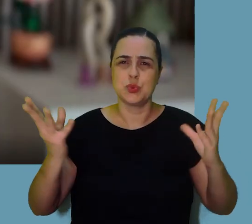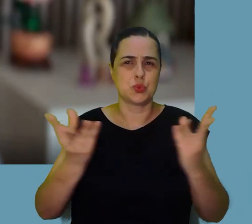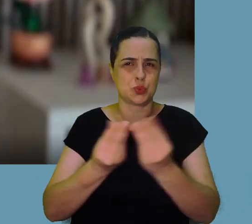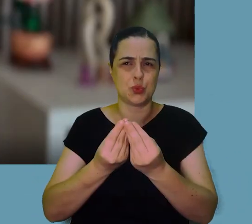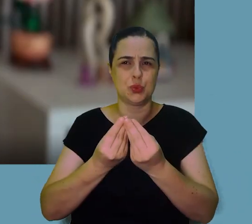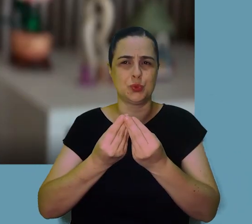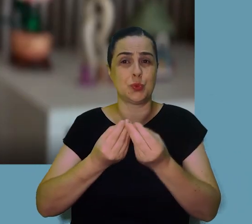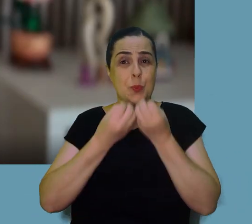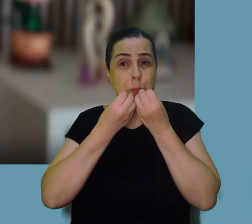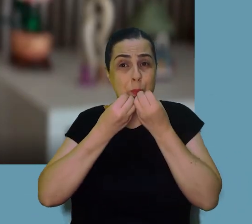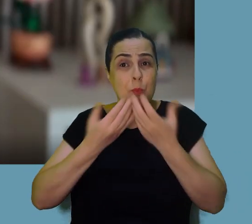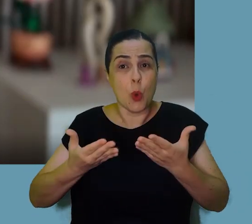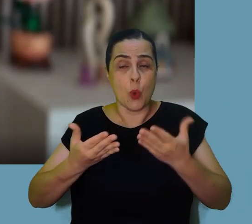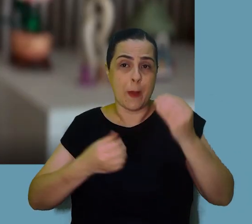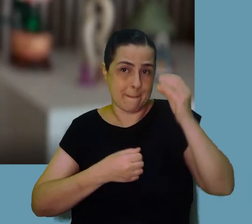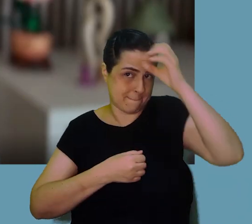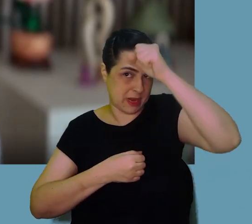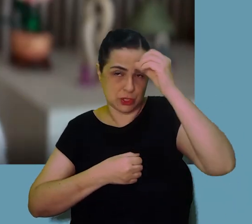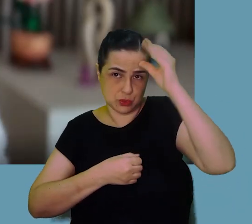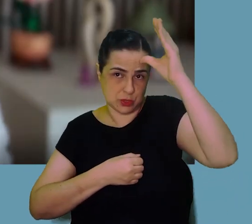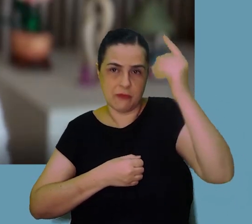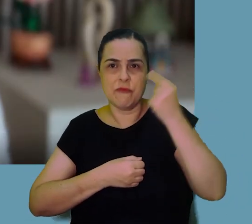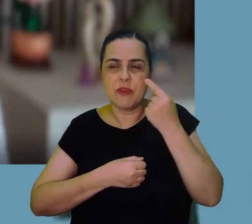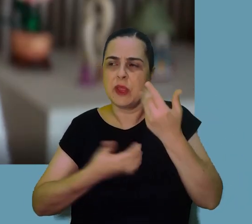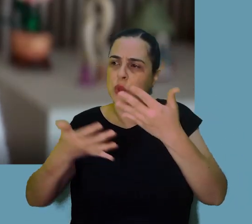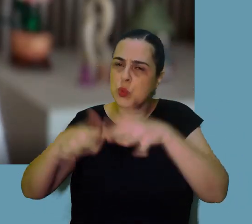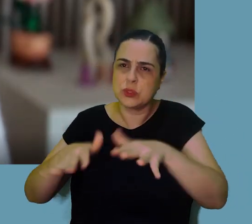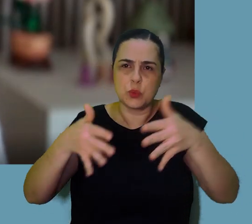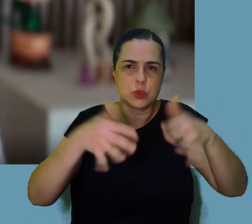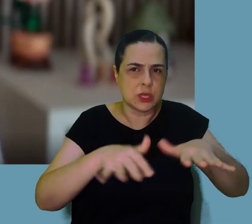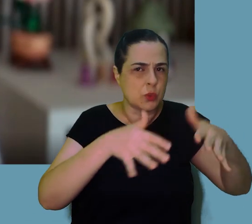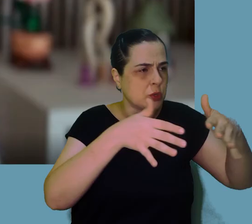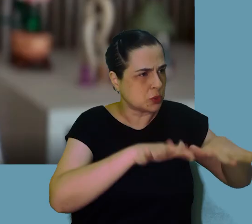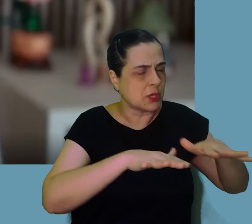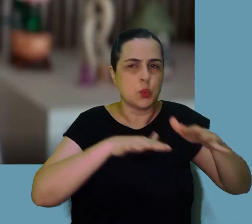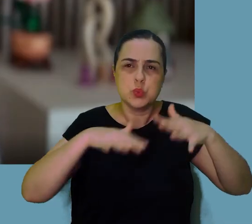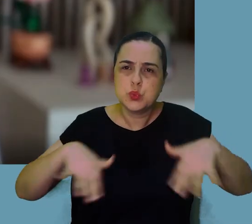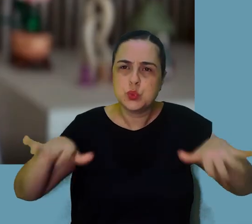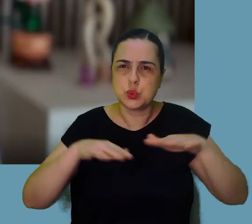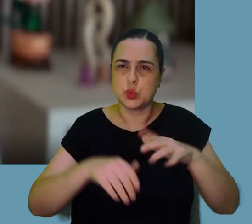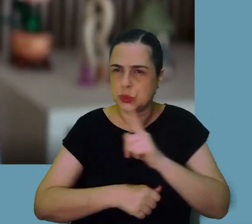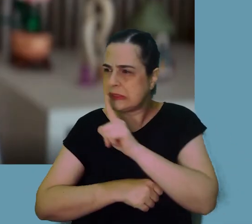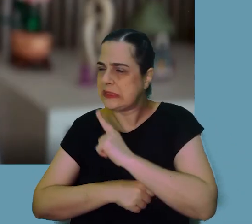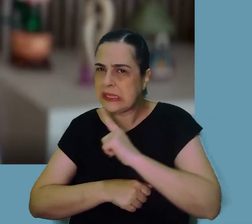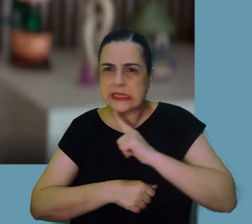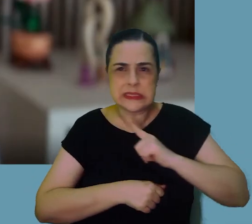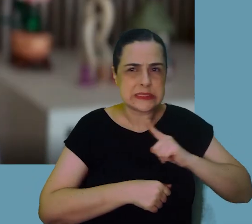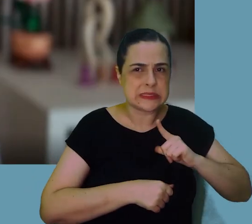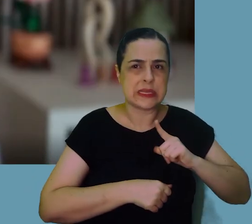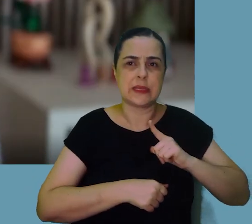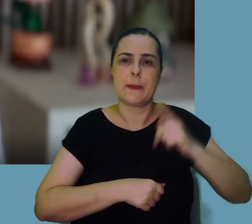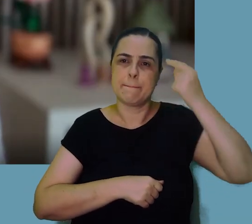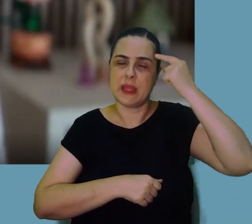gente olha um ambiente que ele é inclusivo em todas as esferas, a gente garante que todo mundo, até